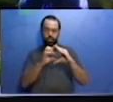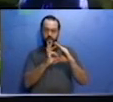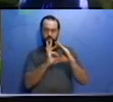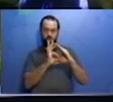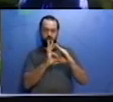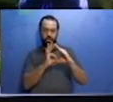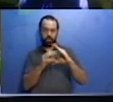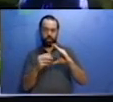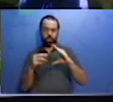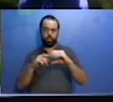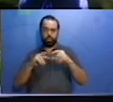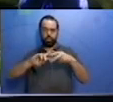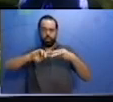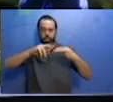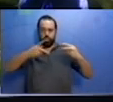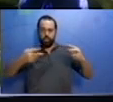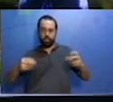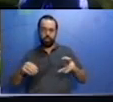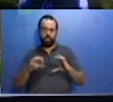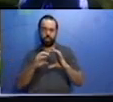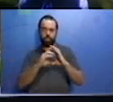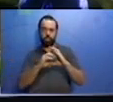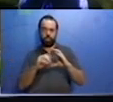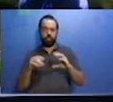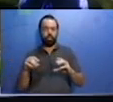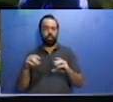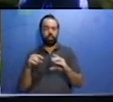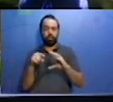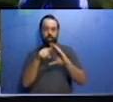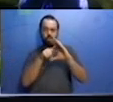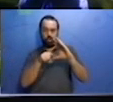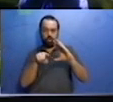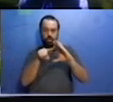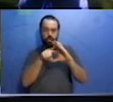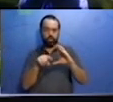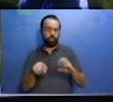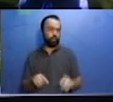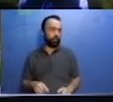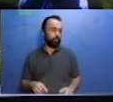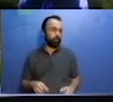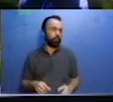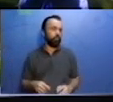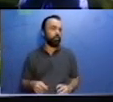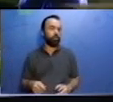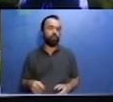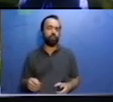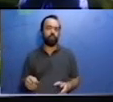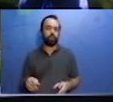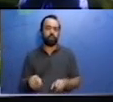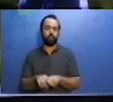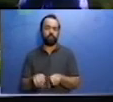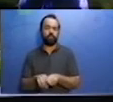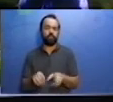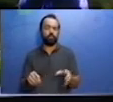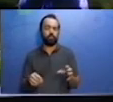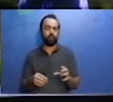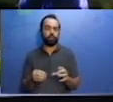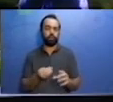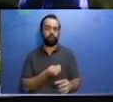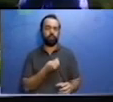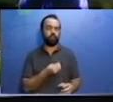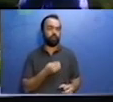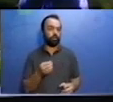núcleo organizado e envolvido por uma membrana chamada carioteca. São seres heterótrofos. Nas